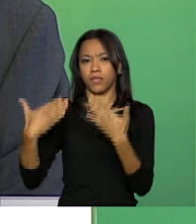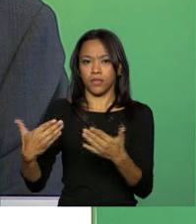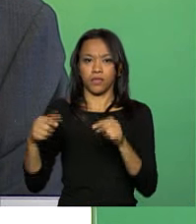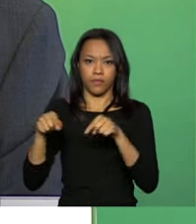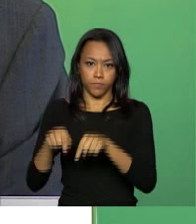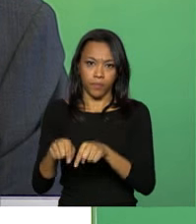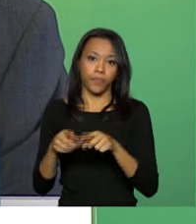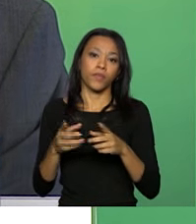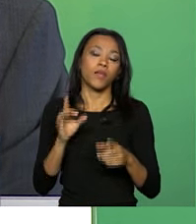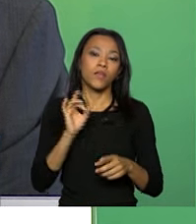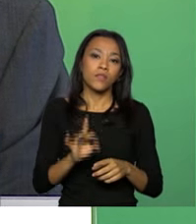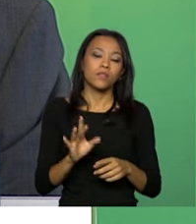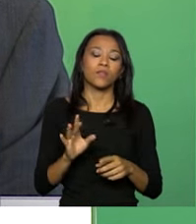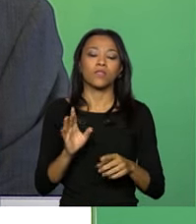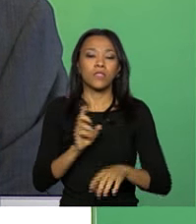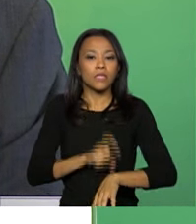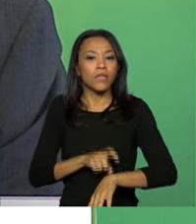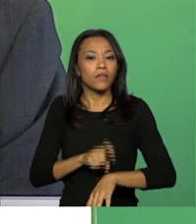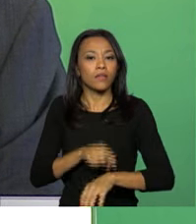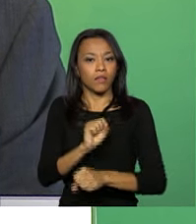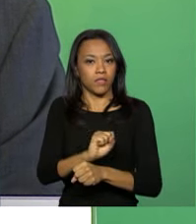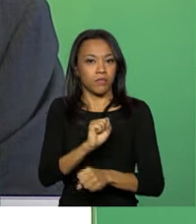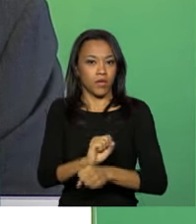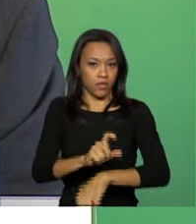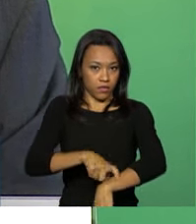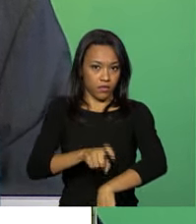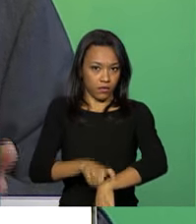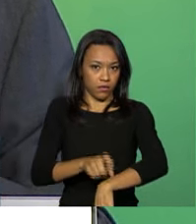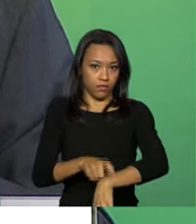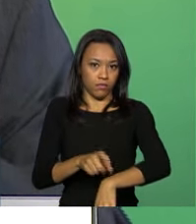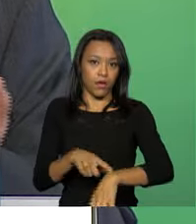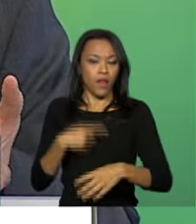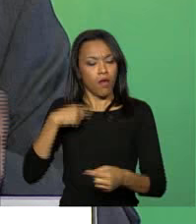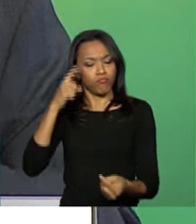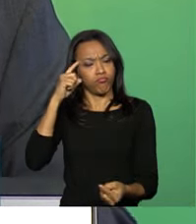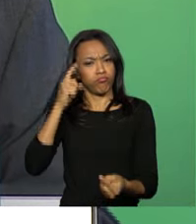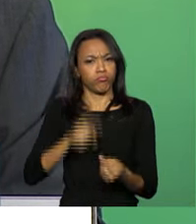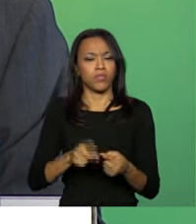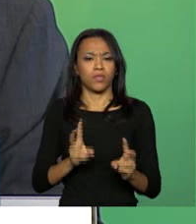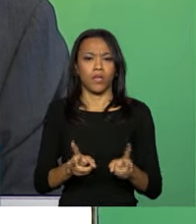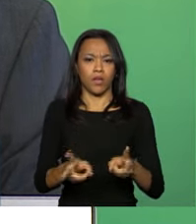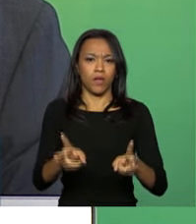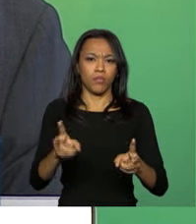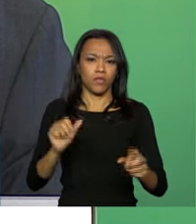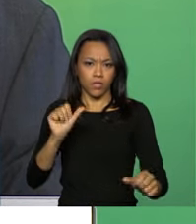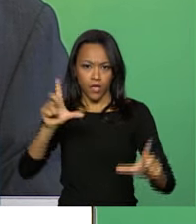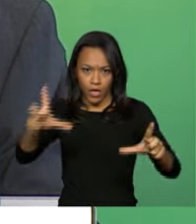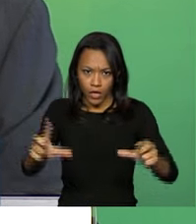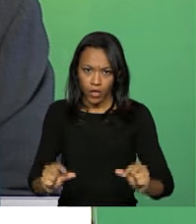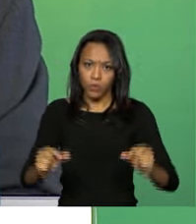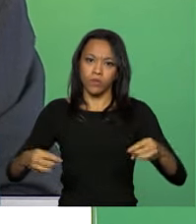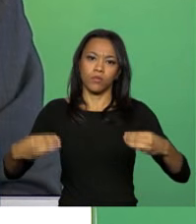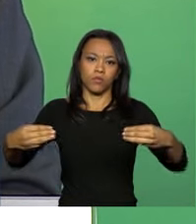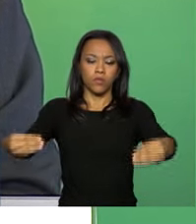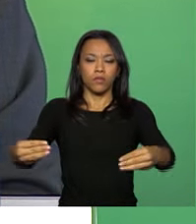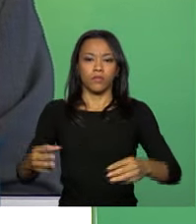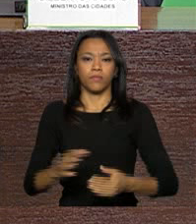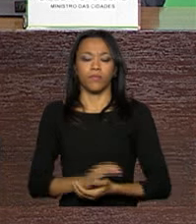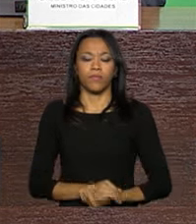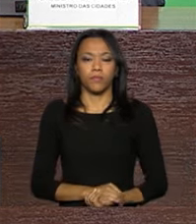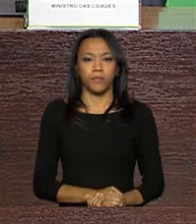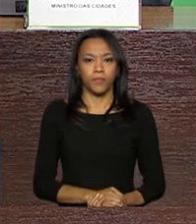uma questão apenas de time ela esteve sempre de acordo senão não estaria fazendo o que tá propondo agora